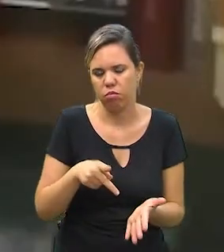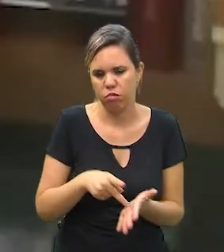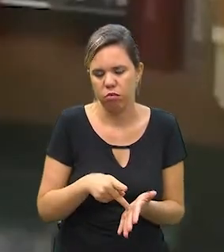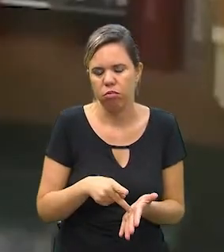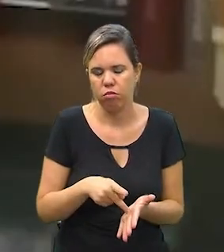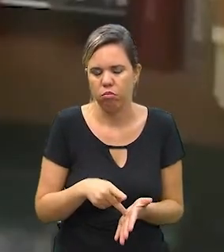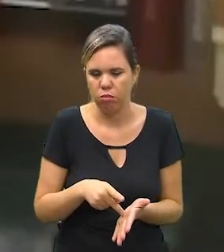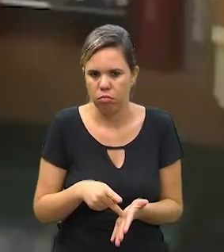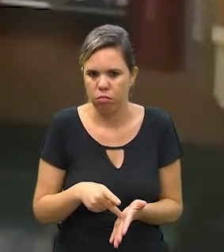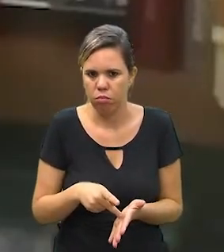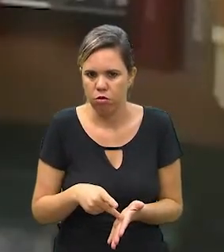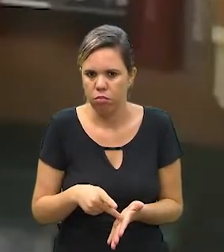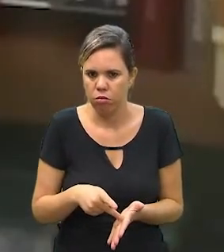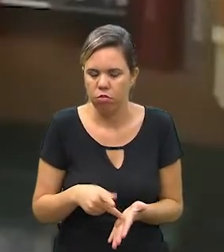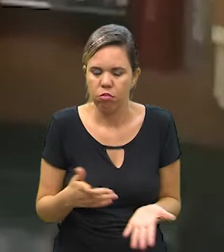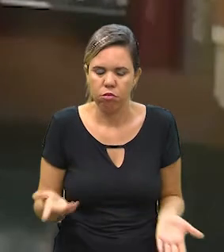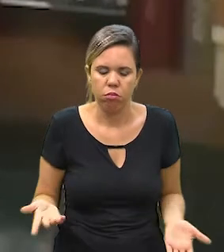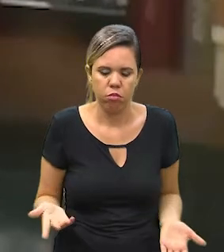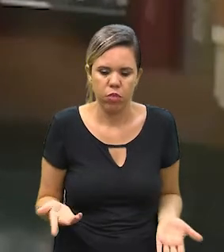É bastante